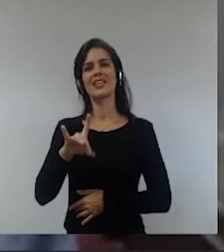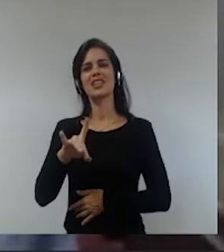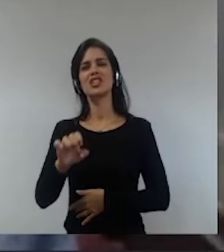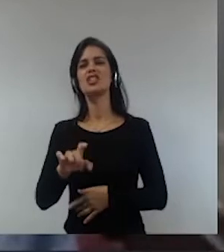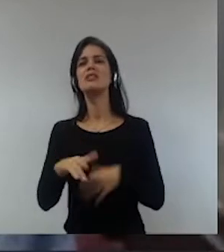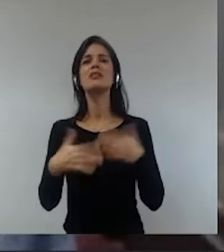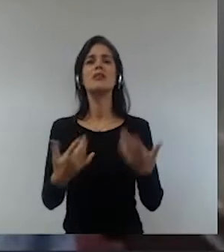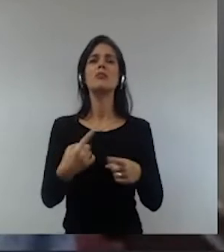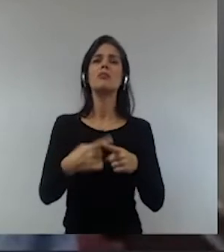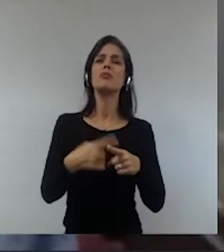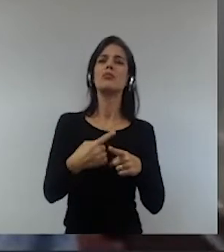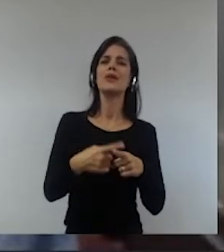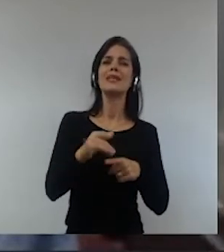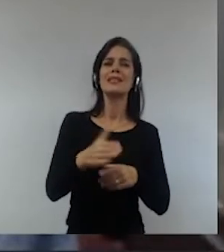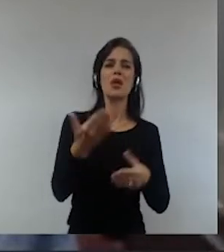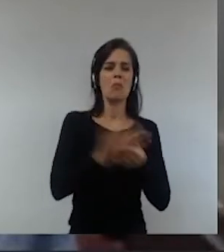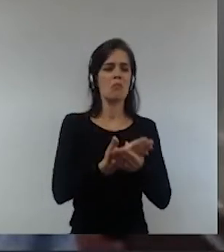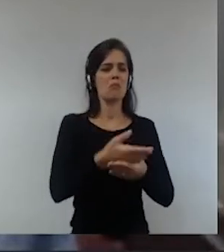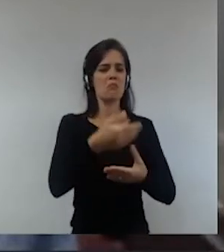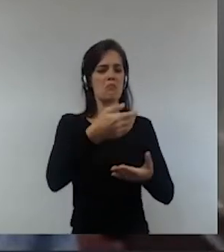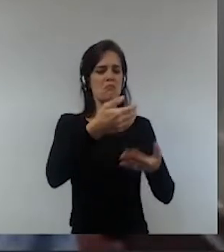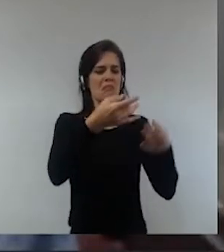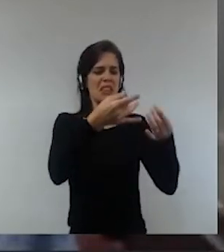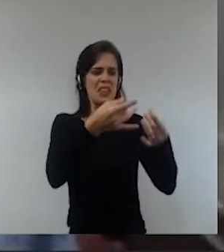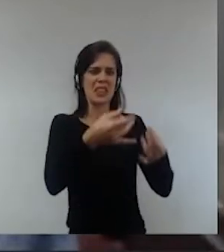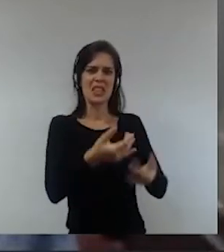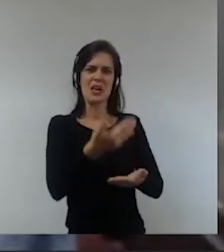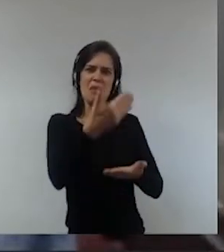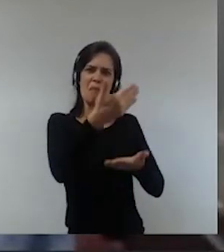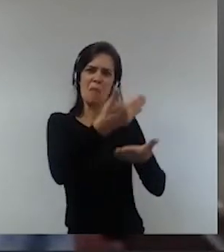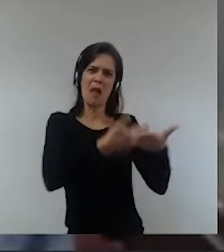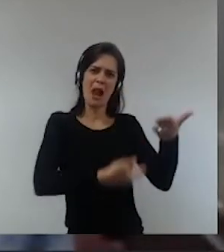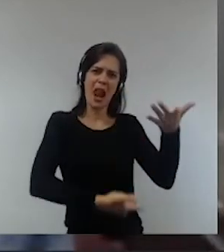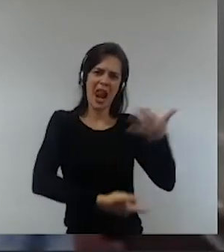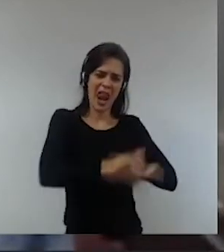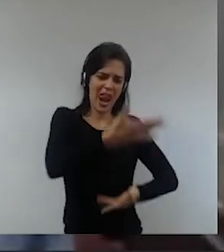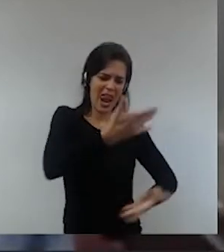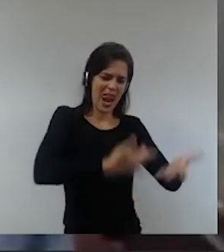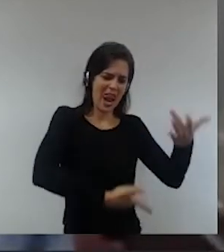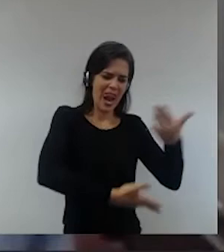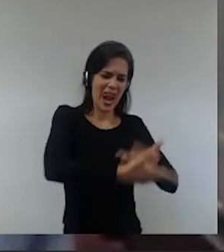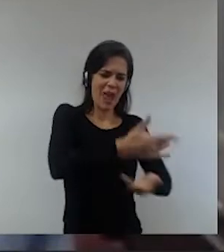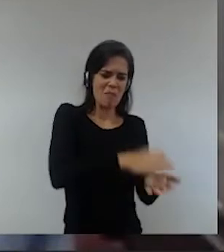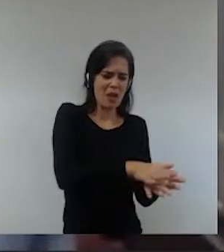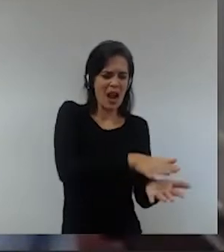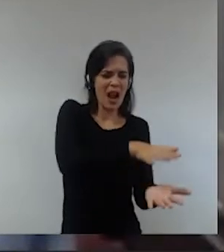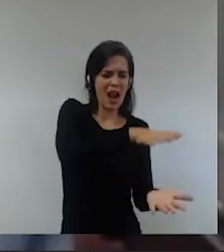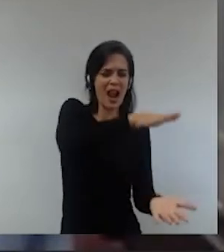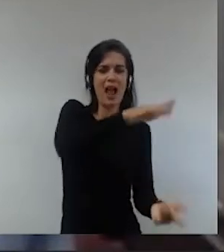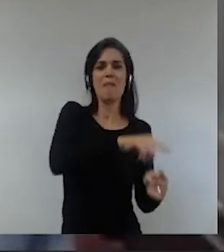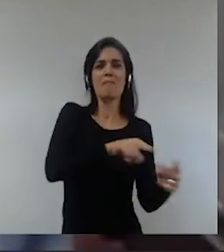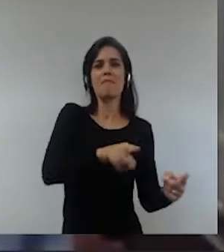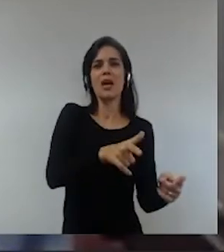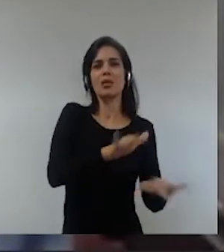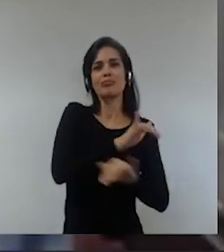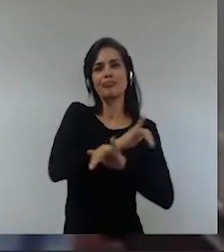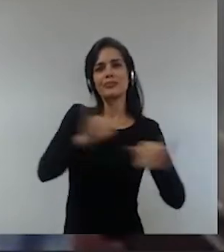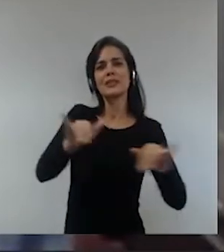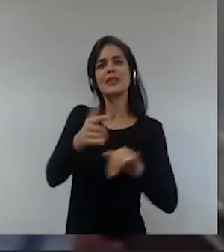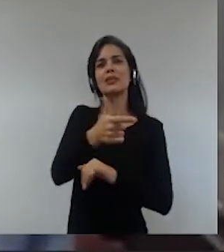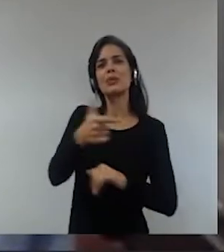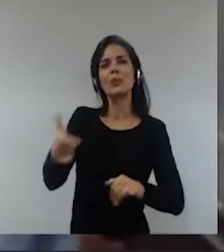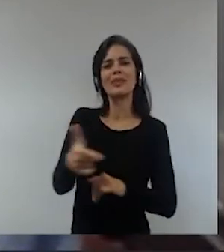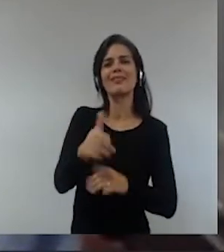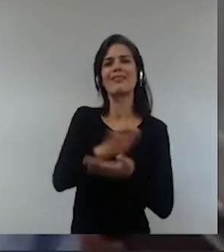adianta nós termos um processo célere, uma produtividade grande do judiciário, se nós não conseguimos comunicar esses atos